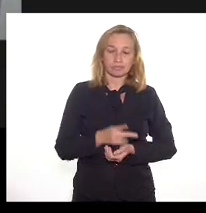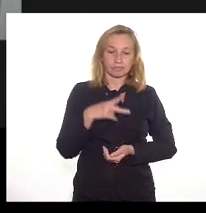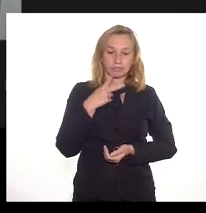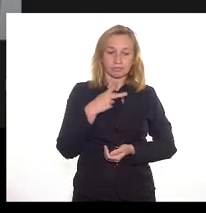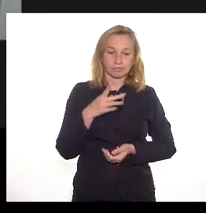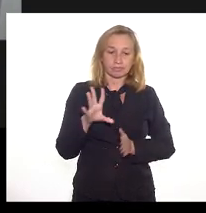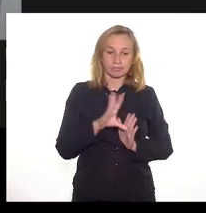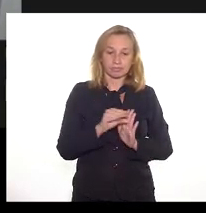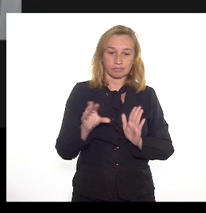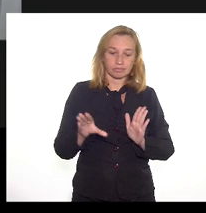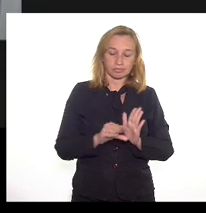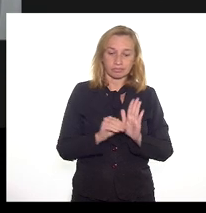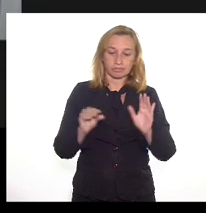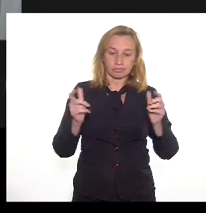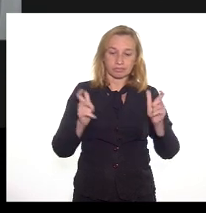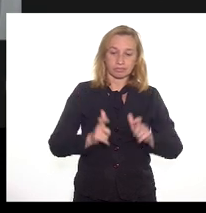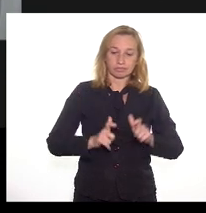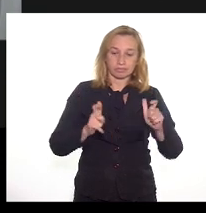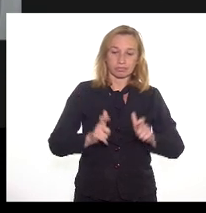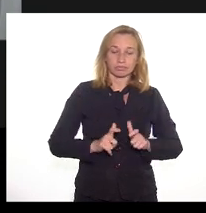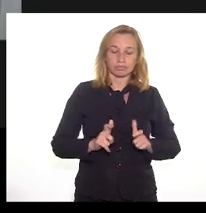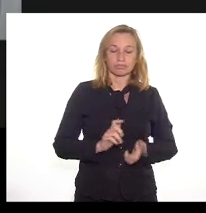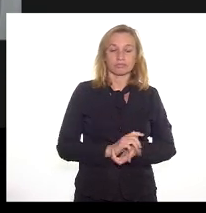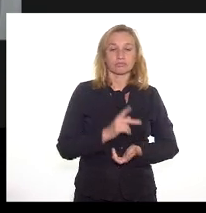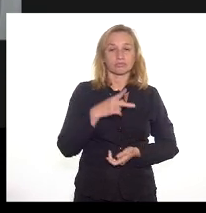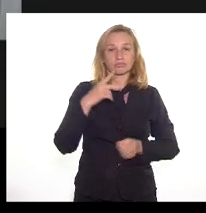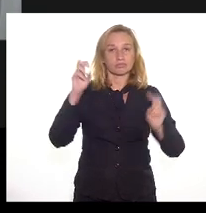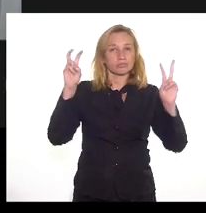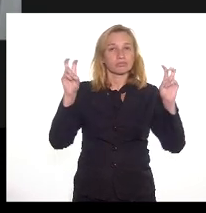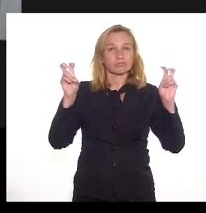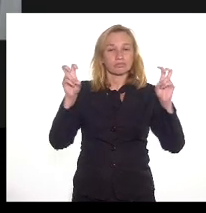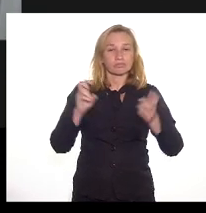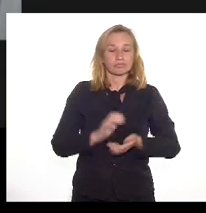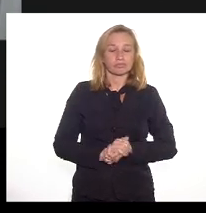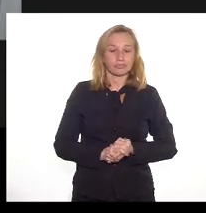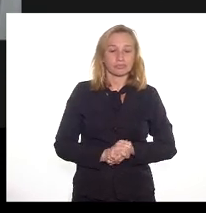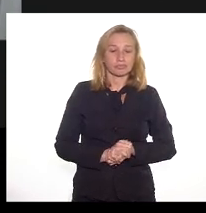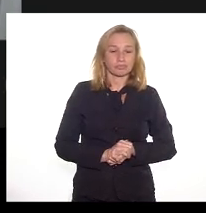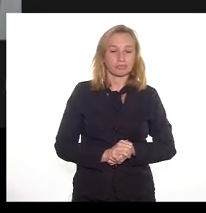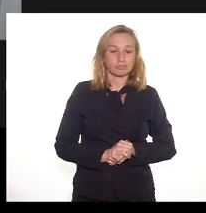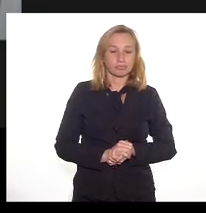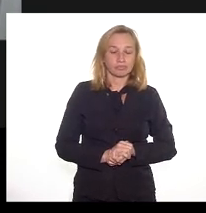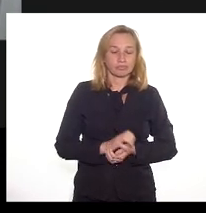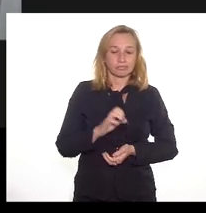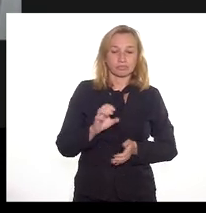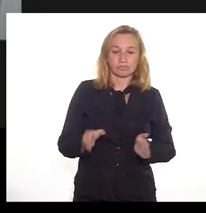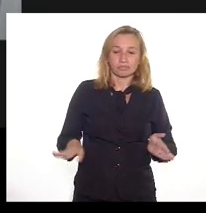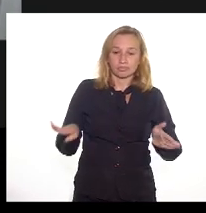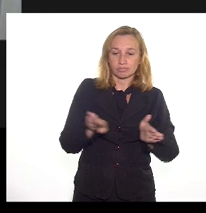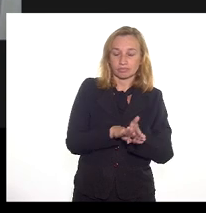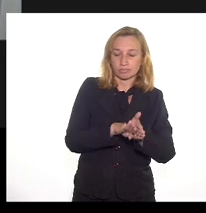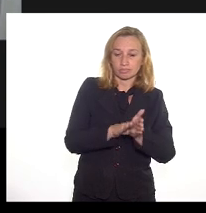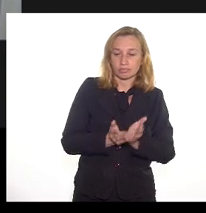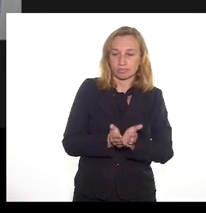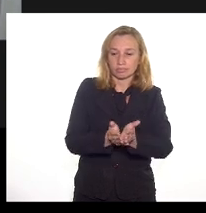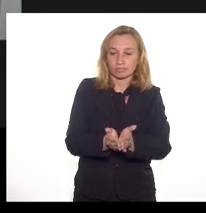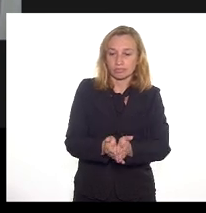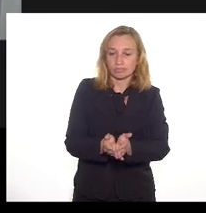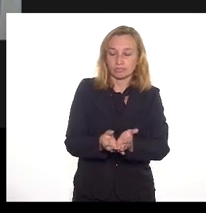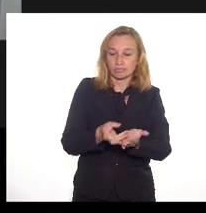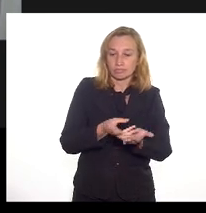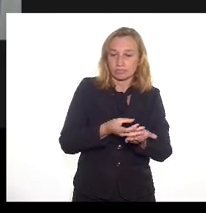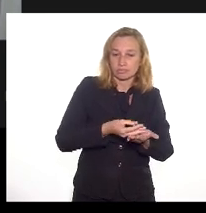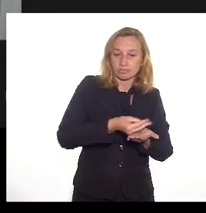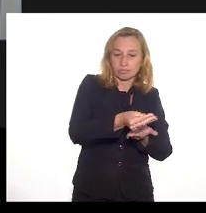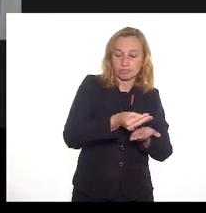do conteúdo local, a gente enfrenta uma questão que é de estaleiros que forneceram, por exemplo, mais de